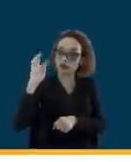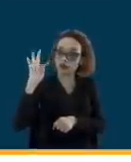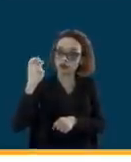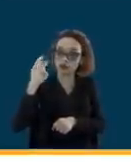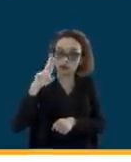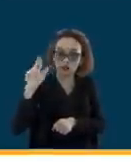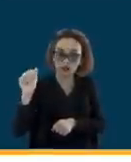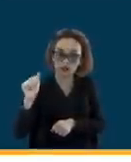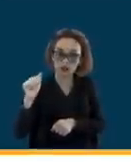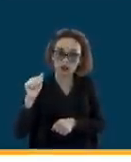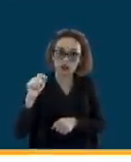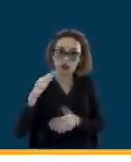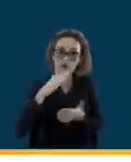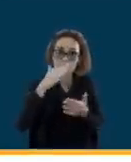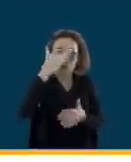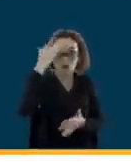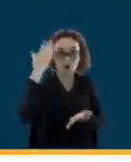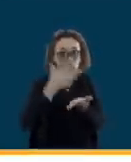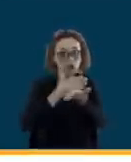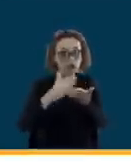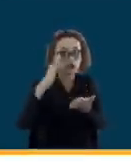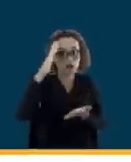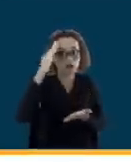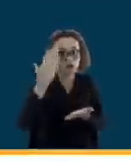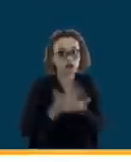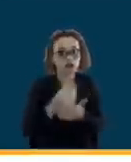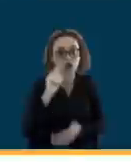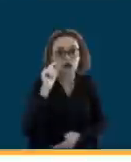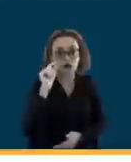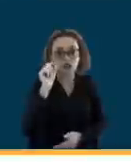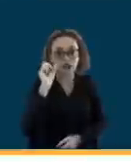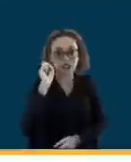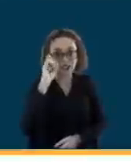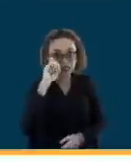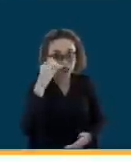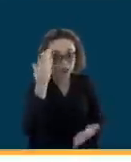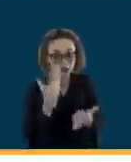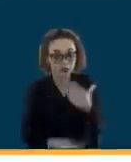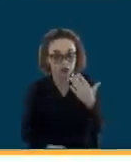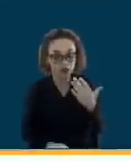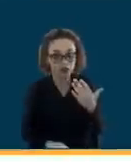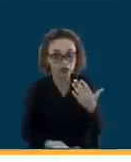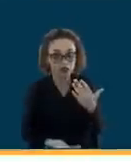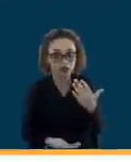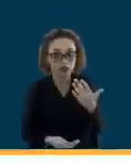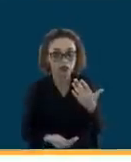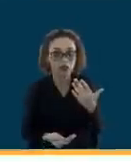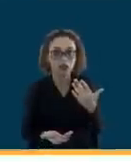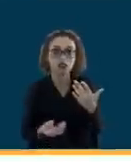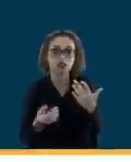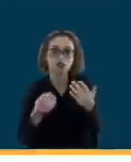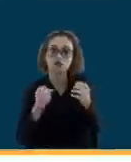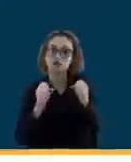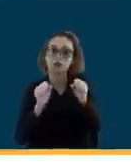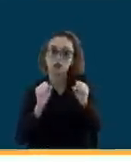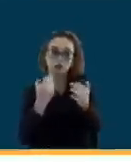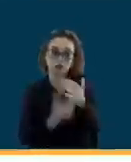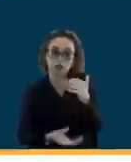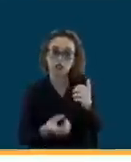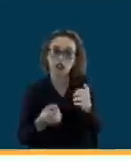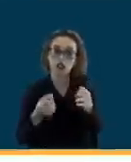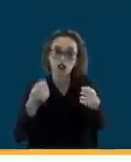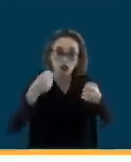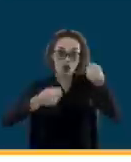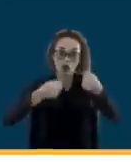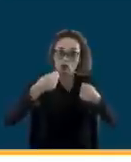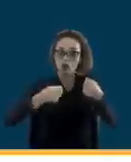que, se elas perdessem, elas não iam ser decapitadas, né? A luta não era até se matar, tal. Um pouco o que